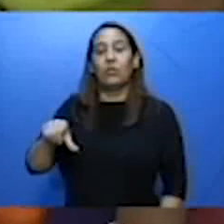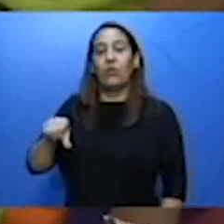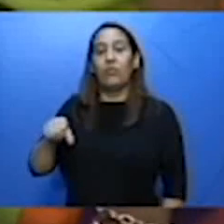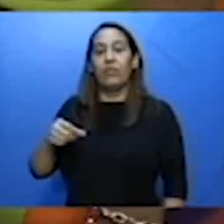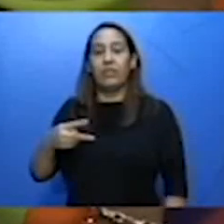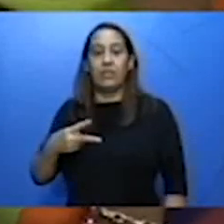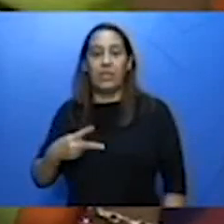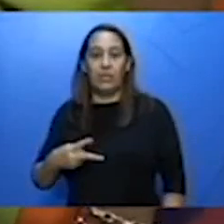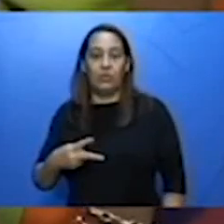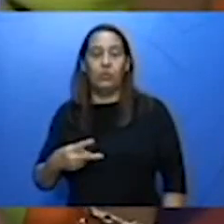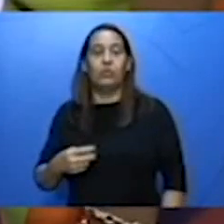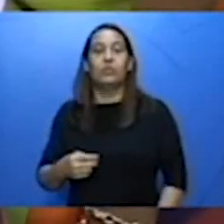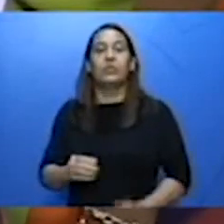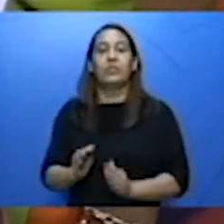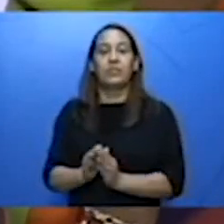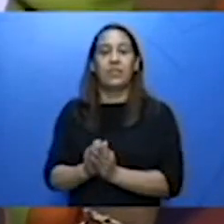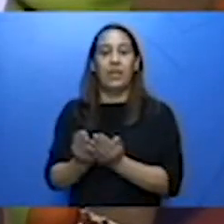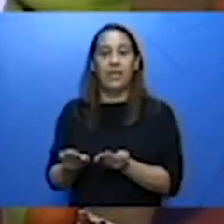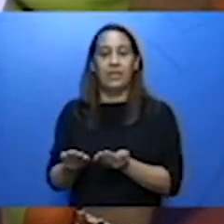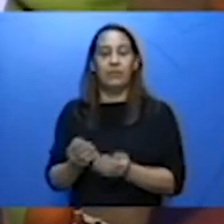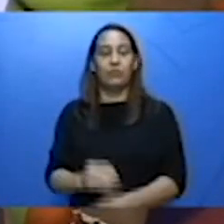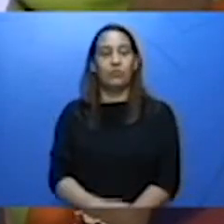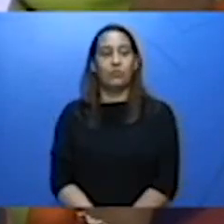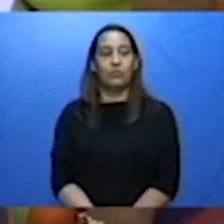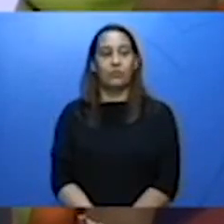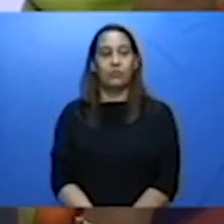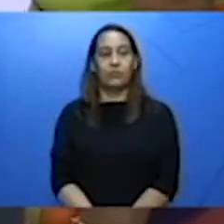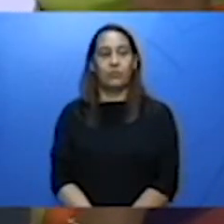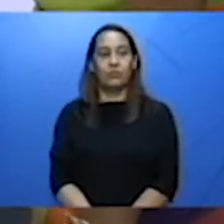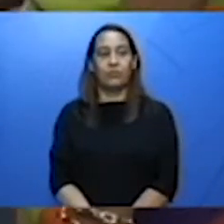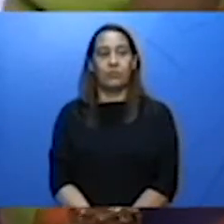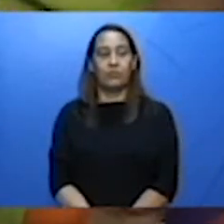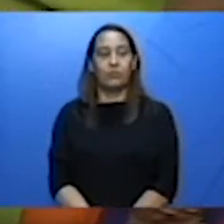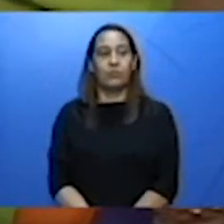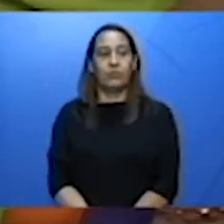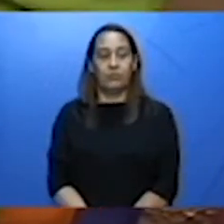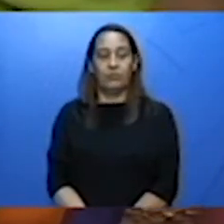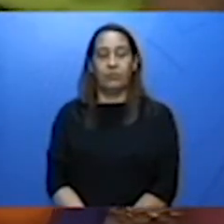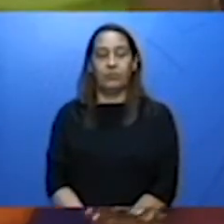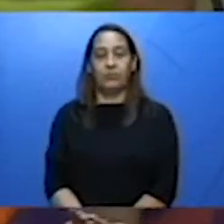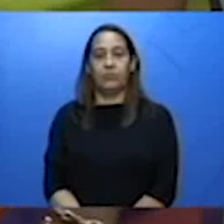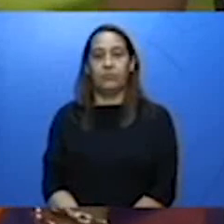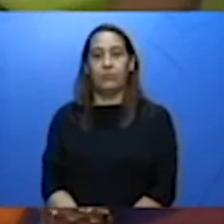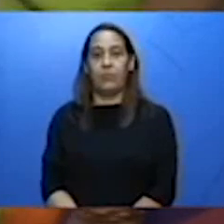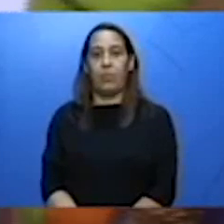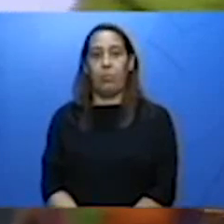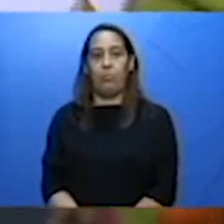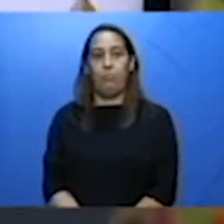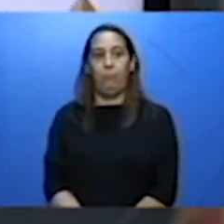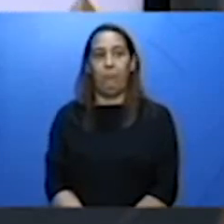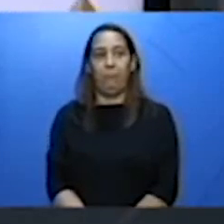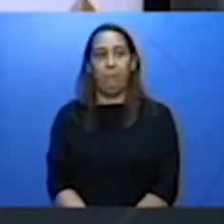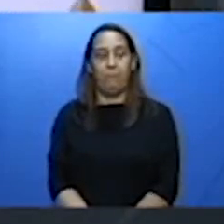semana? Foram retirados 92 livros.